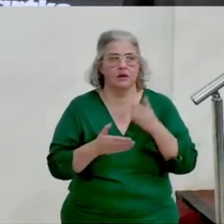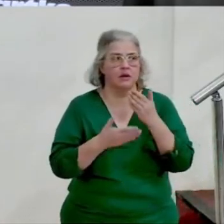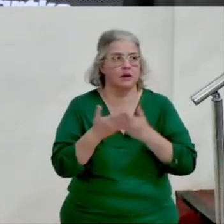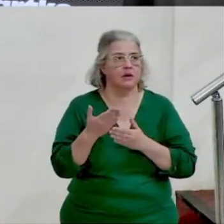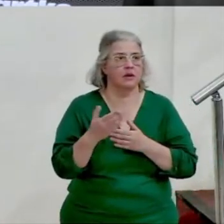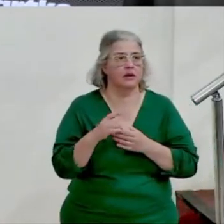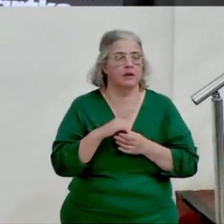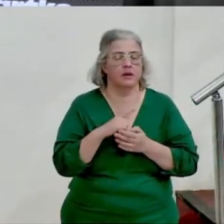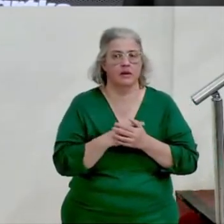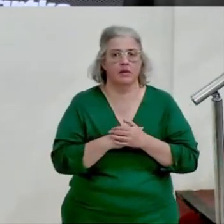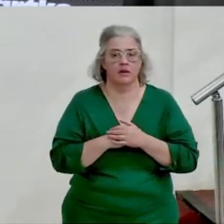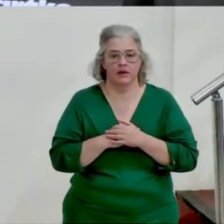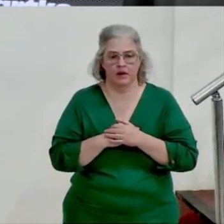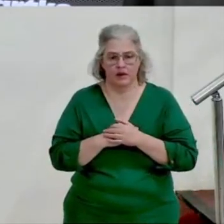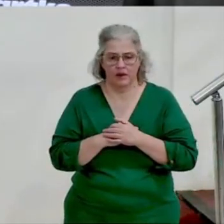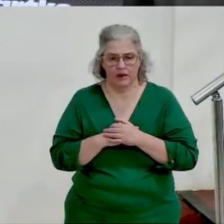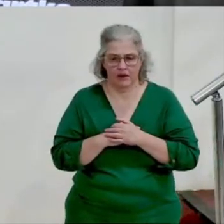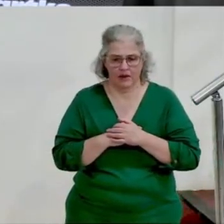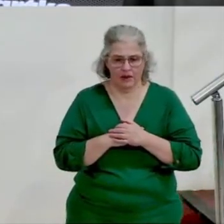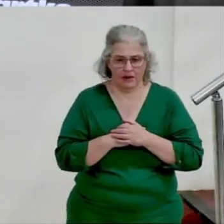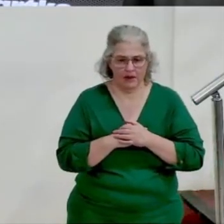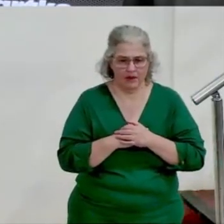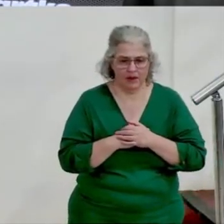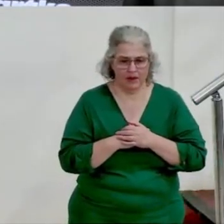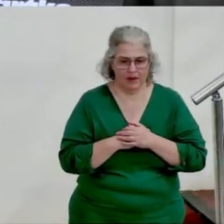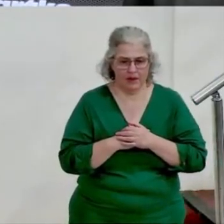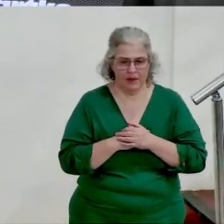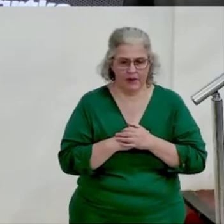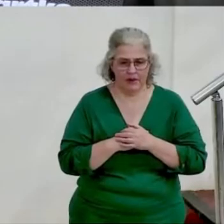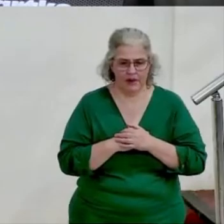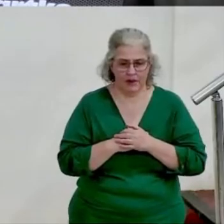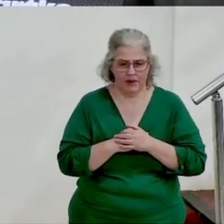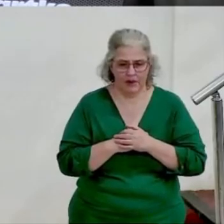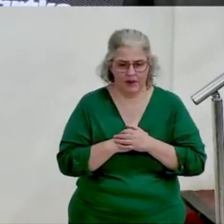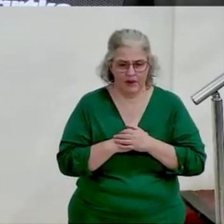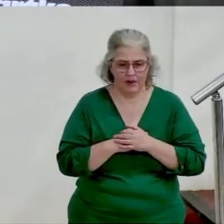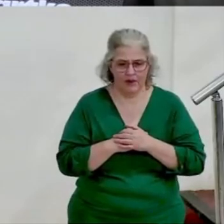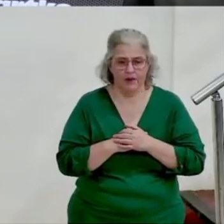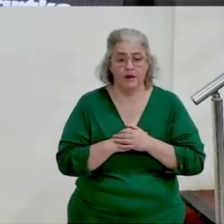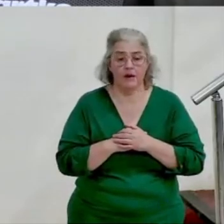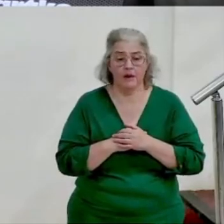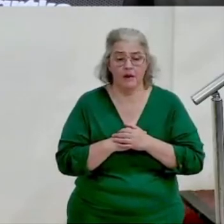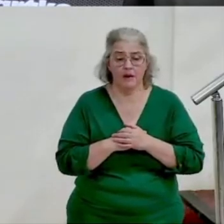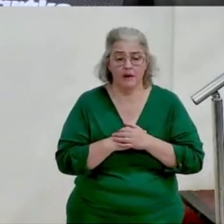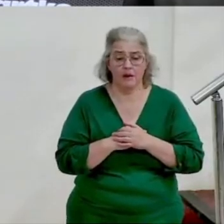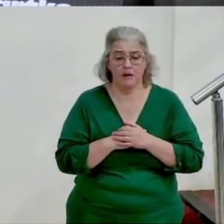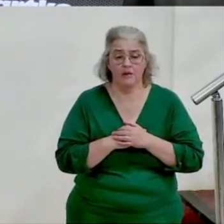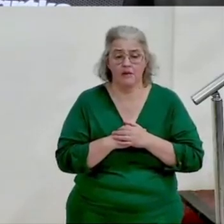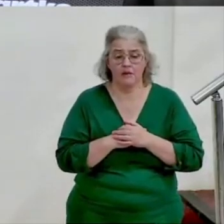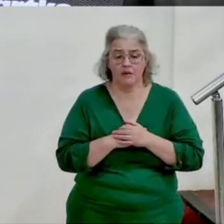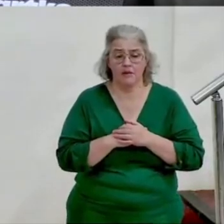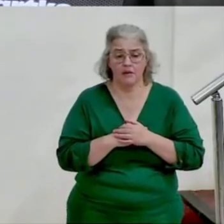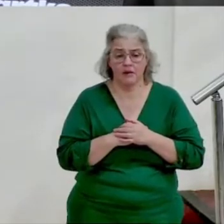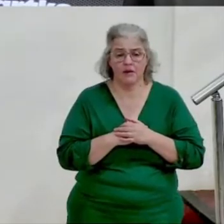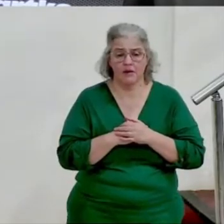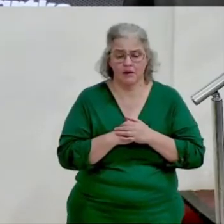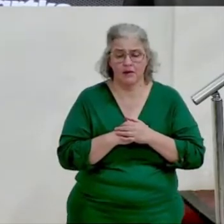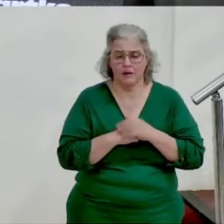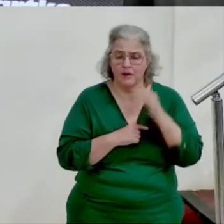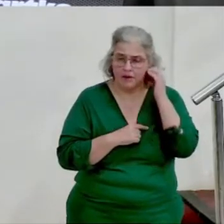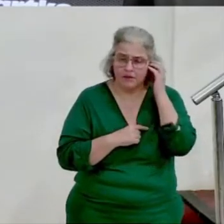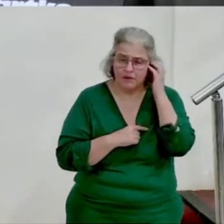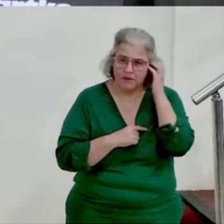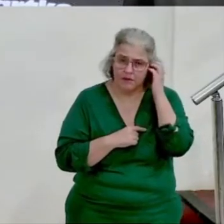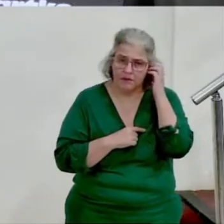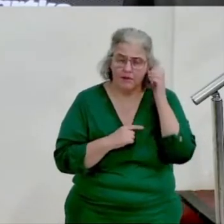do que temer. E ele dará dois motivos para isso. O primeiro, que é o que nós trataremos hoje, é porque eles são filhos da luz. E o segundo,